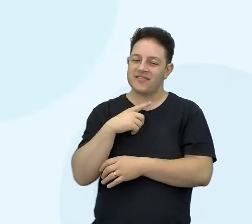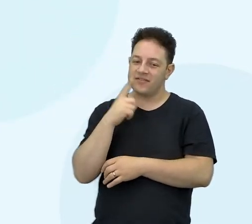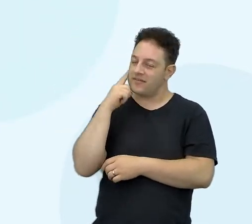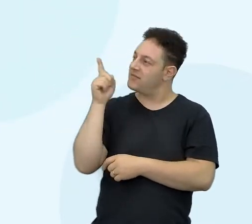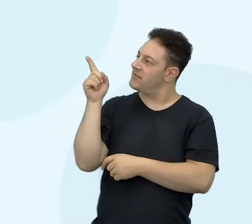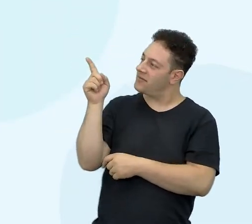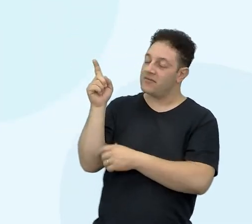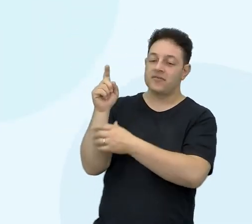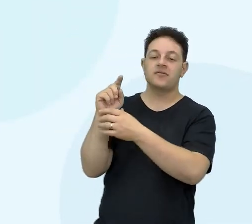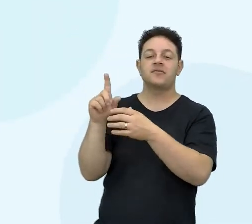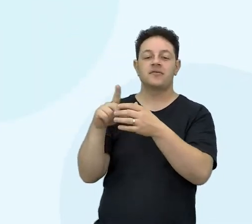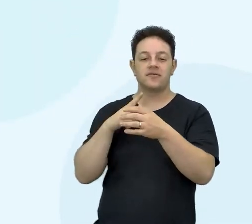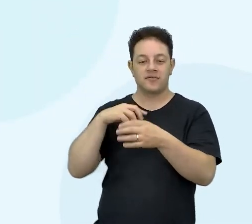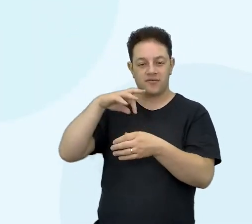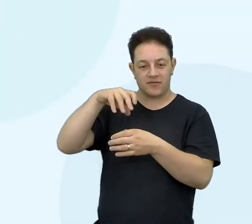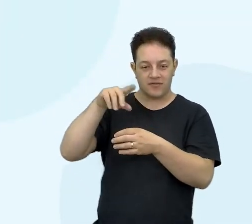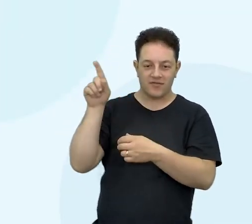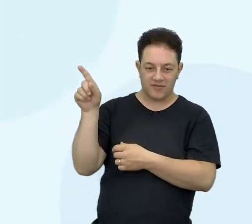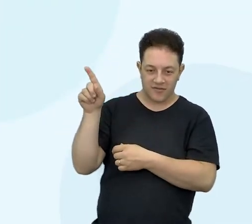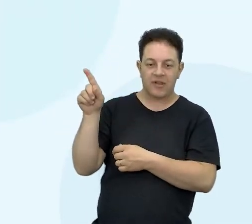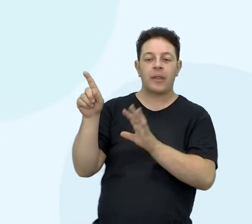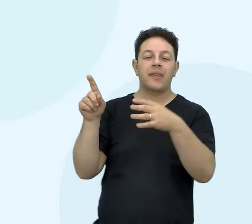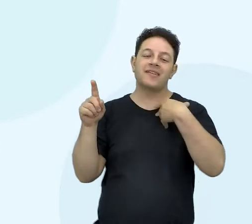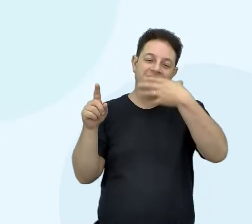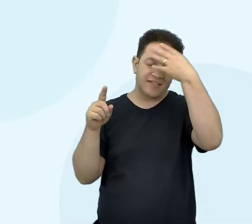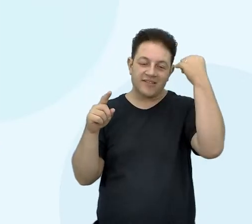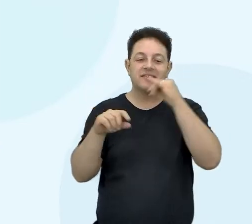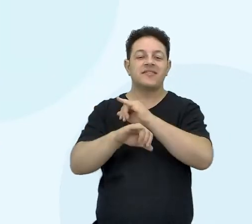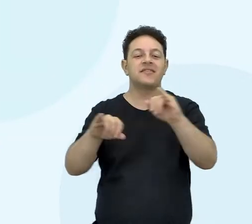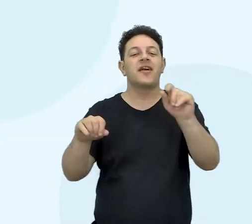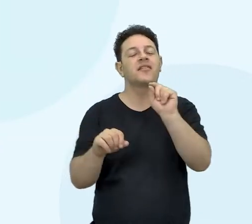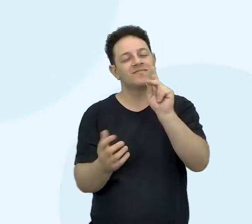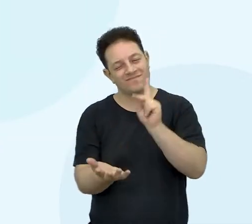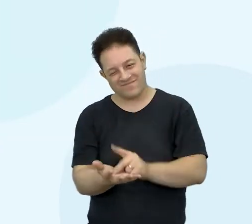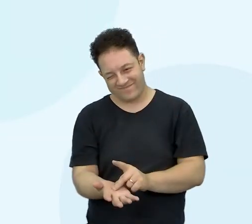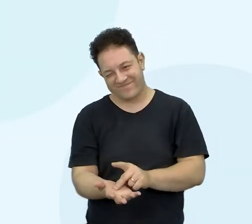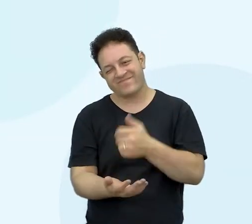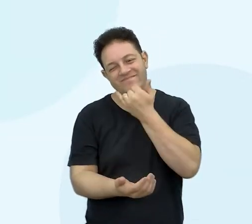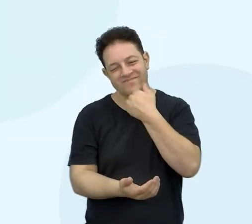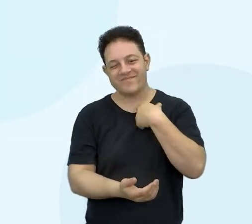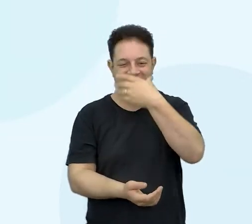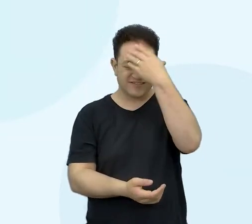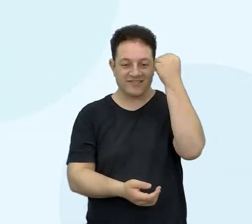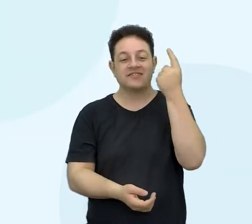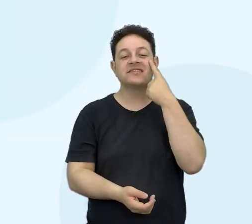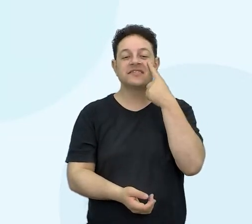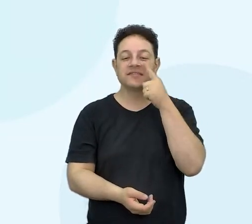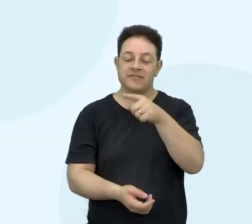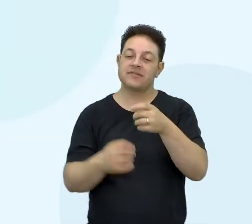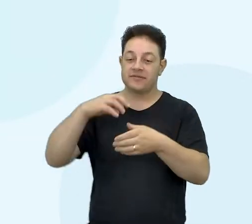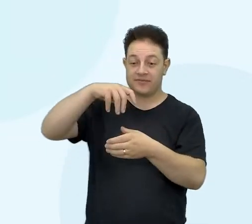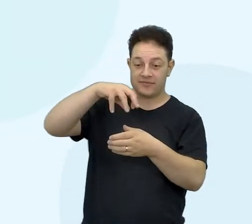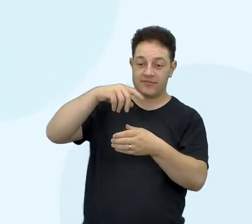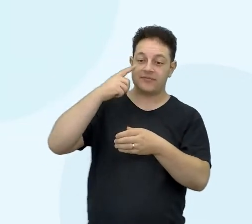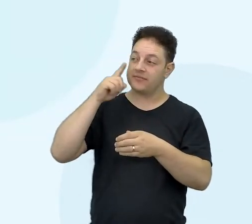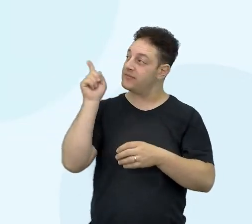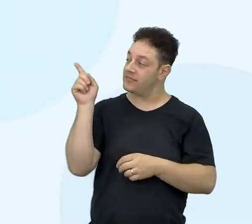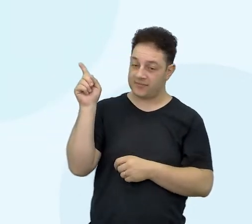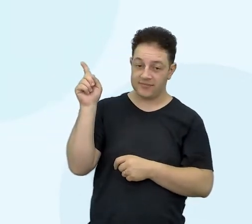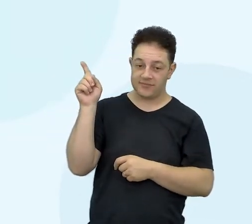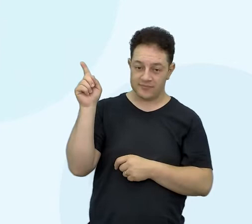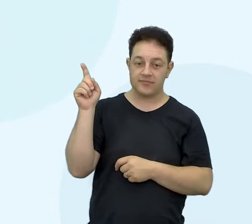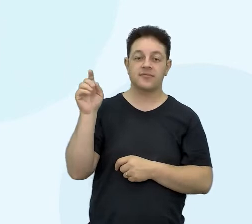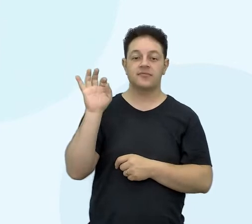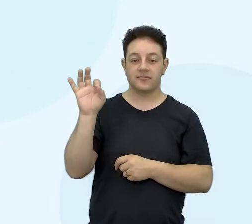está a garrafa ali, Magno. Tá bom, eu esqueci, de fato eu esqueci, vai. Ó, aqui essa garrafa, exatamente